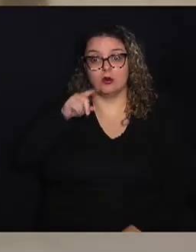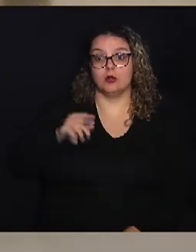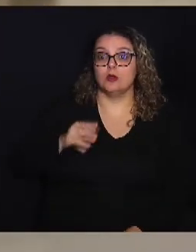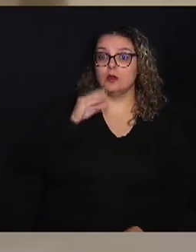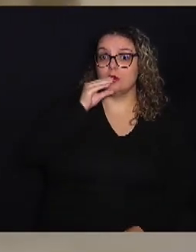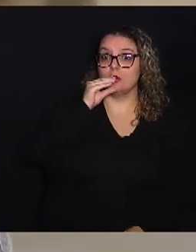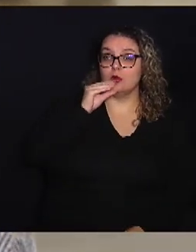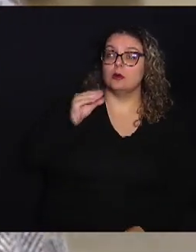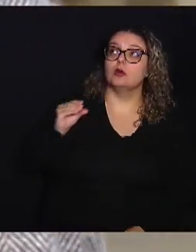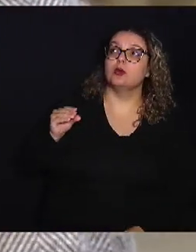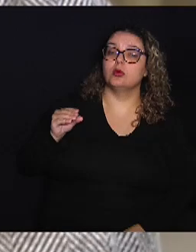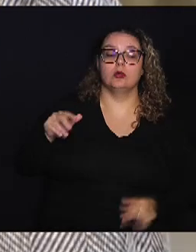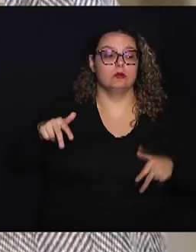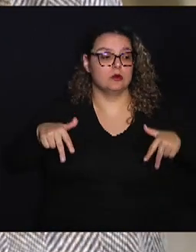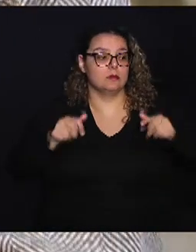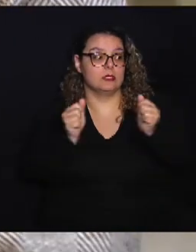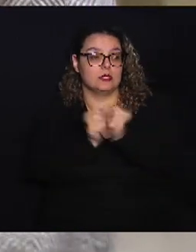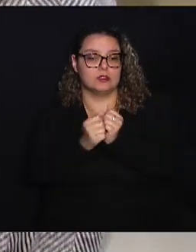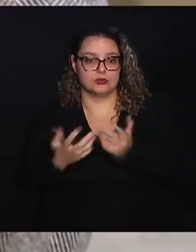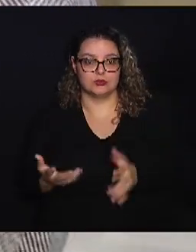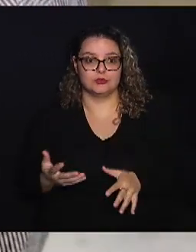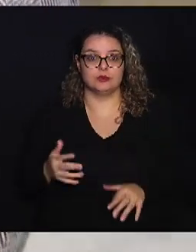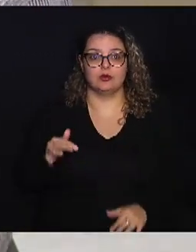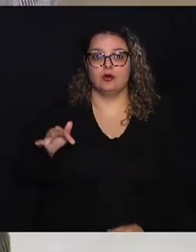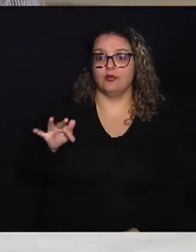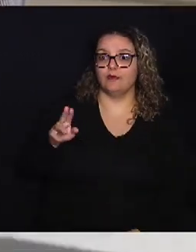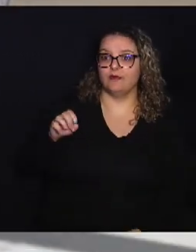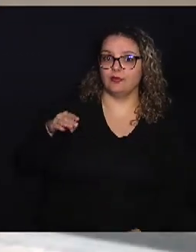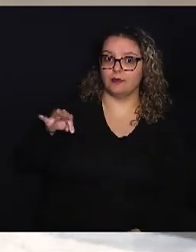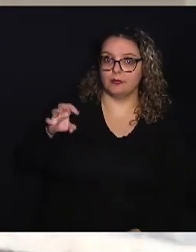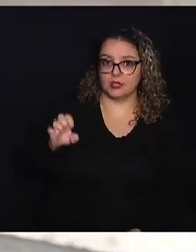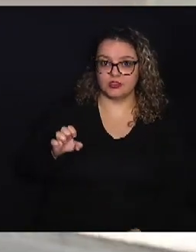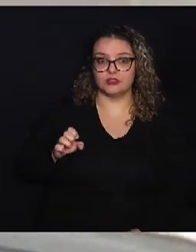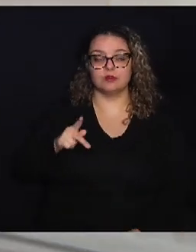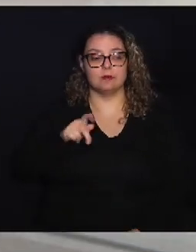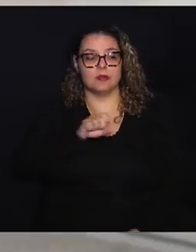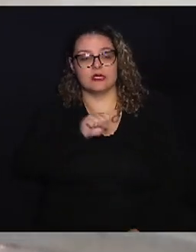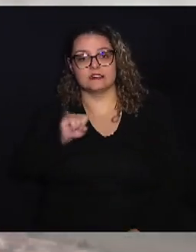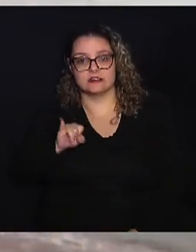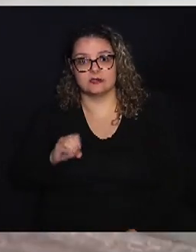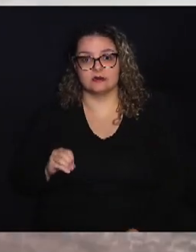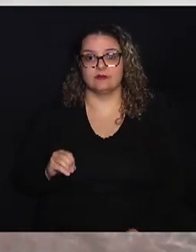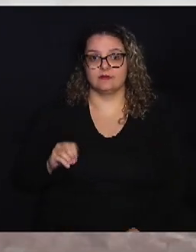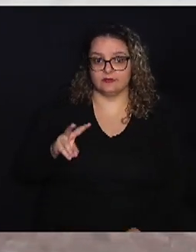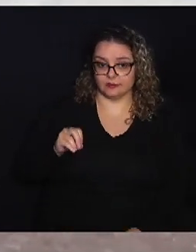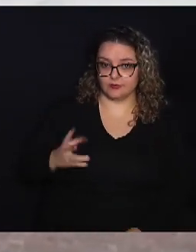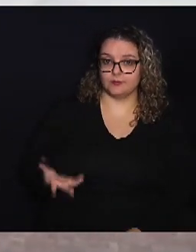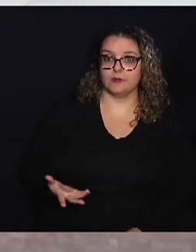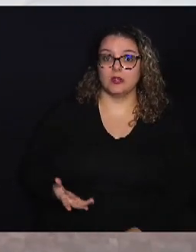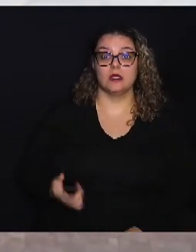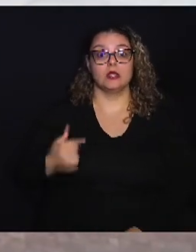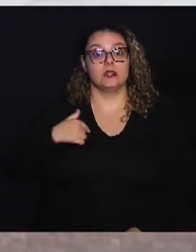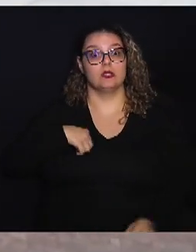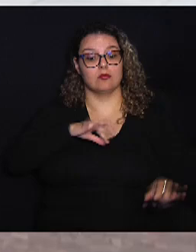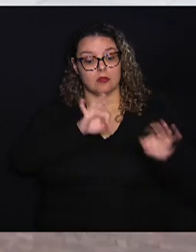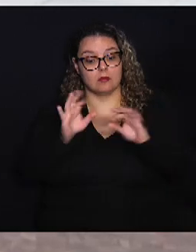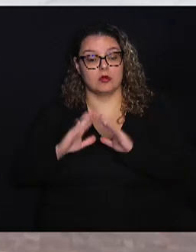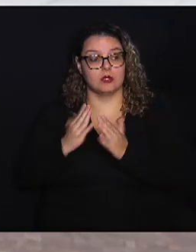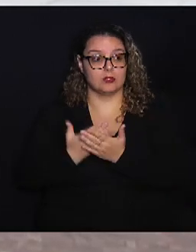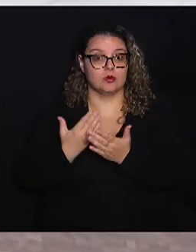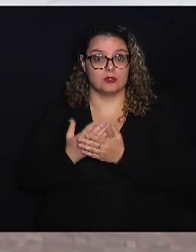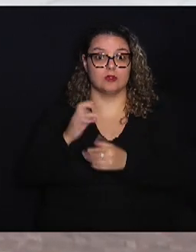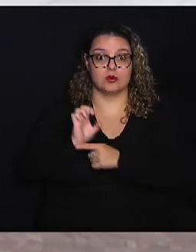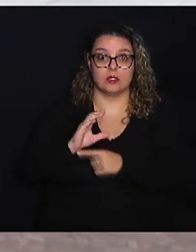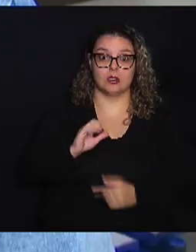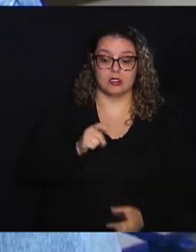também. E o Gabriel, e hoje pela manhã eu acompanhei uma dessas ações na Escola Estadual Maria de Lourdes